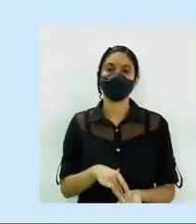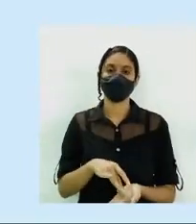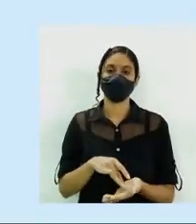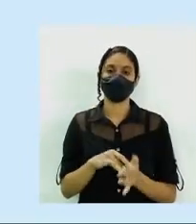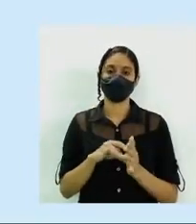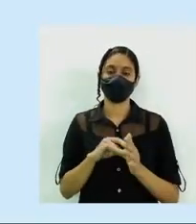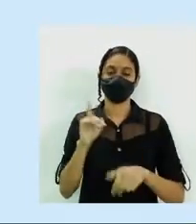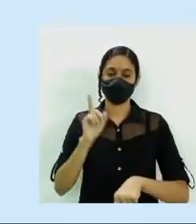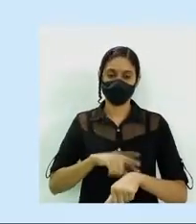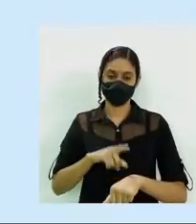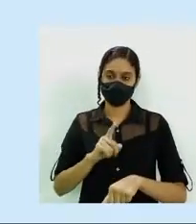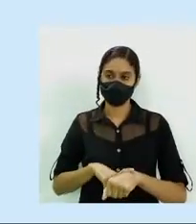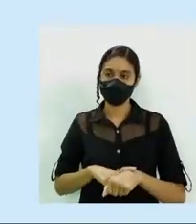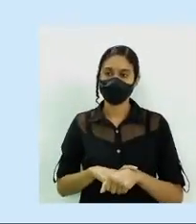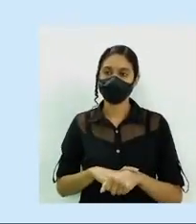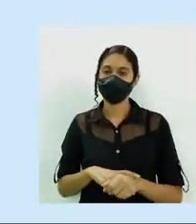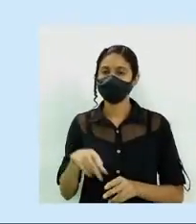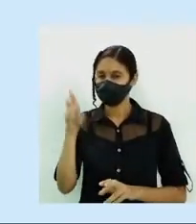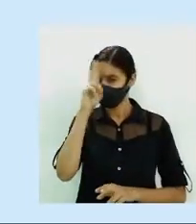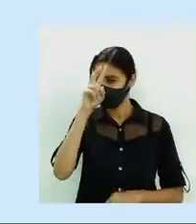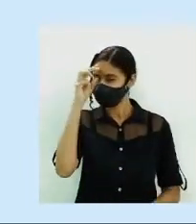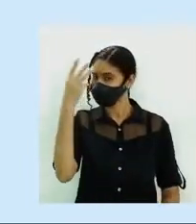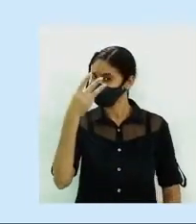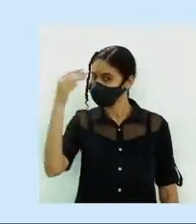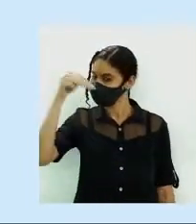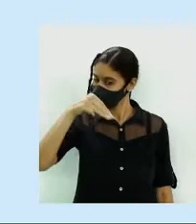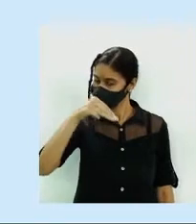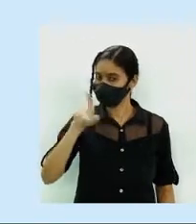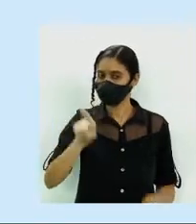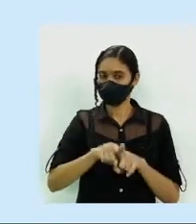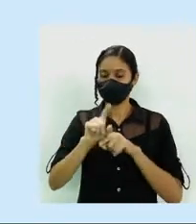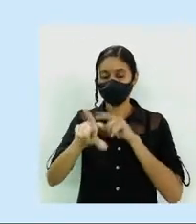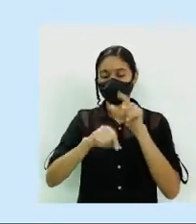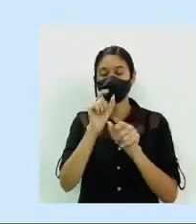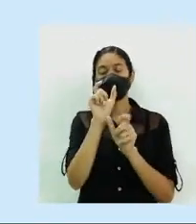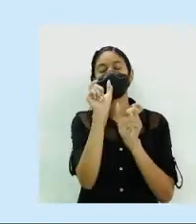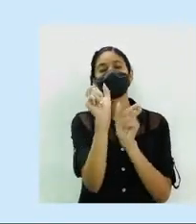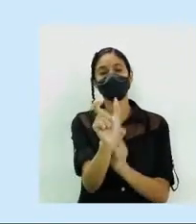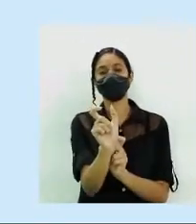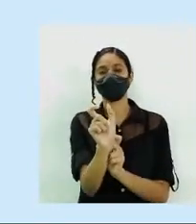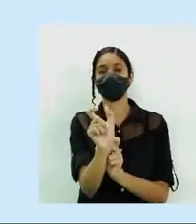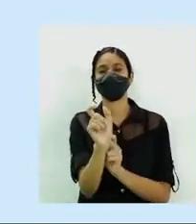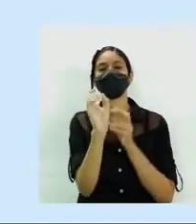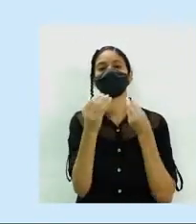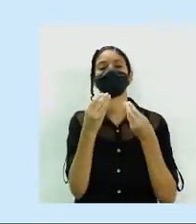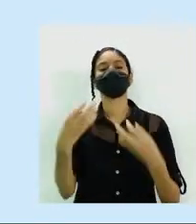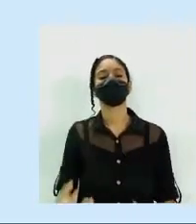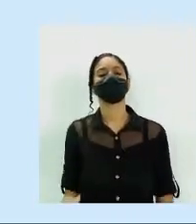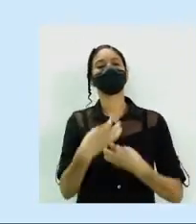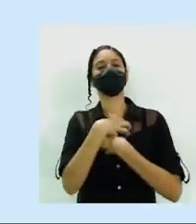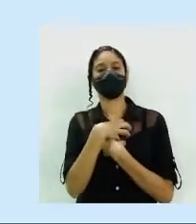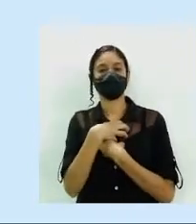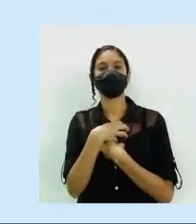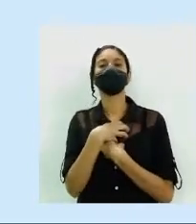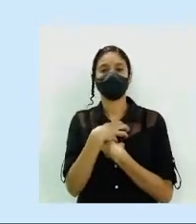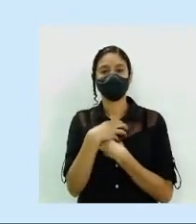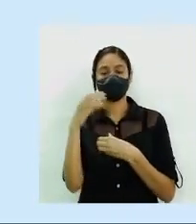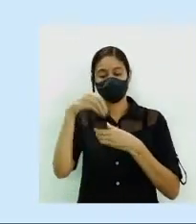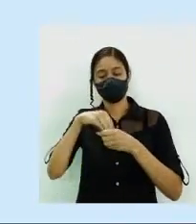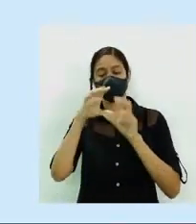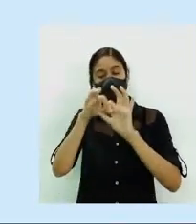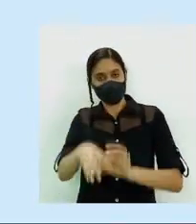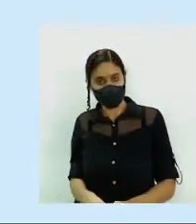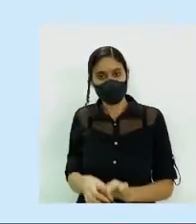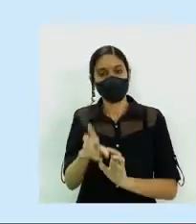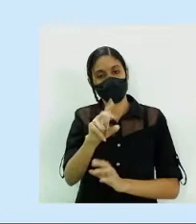de tempo, 3 minutos, lembram? Mas também com a escolha das palavras e o impacto que ela vai ter dentro do